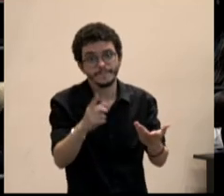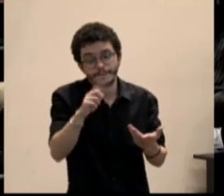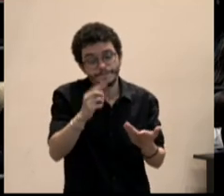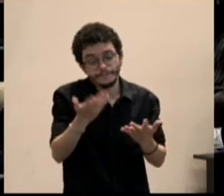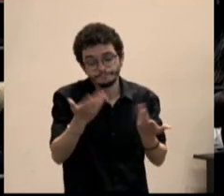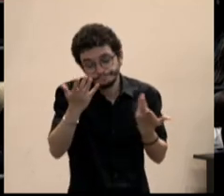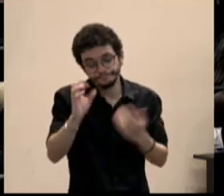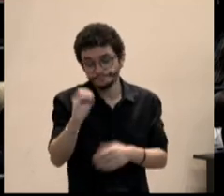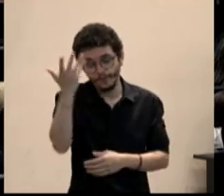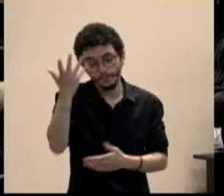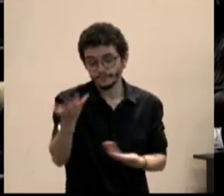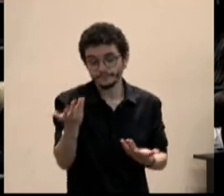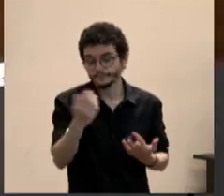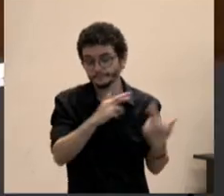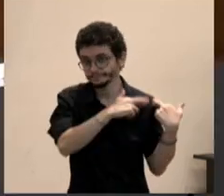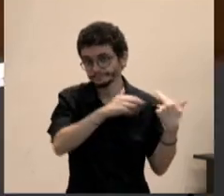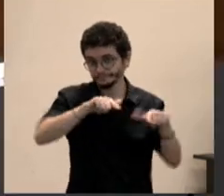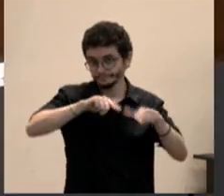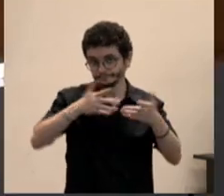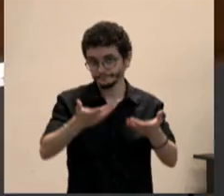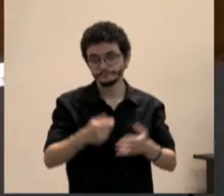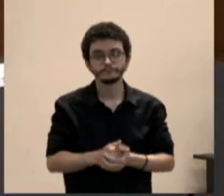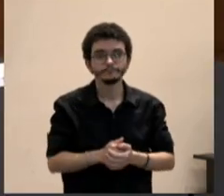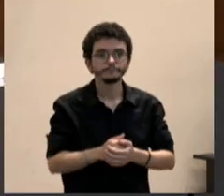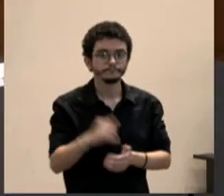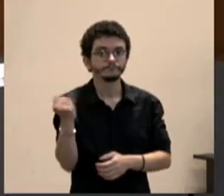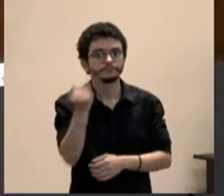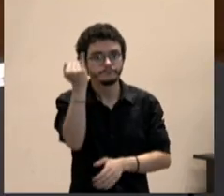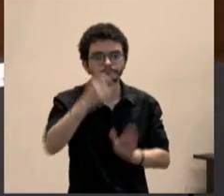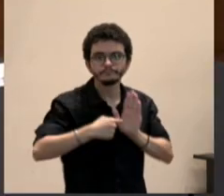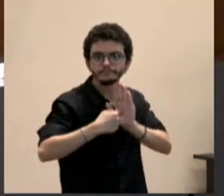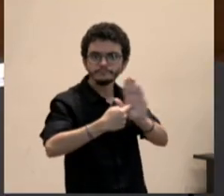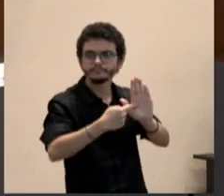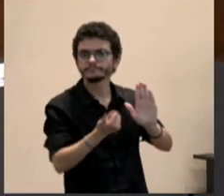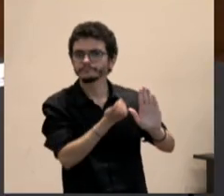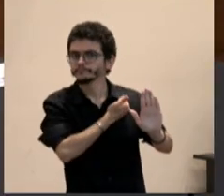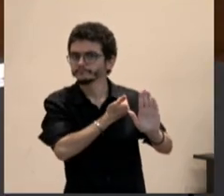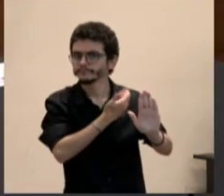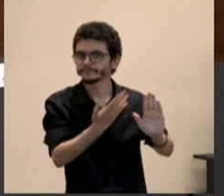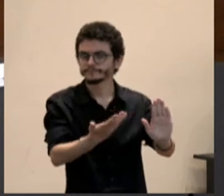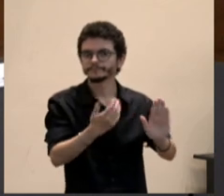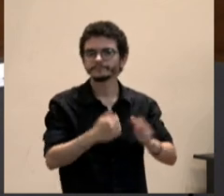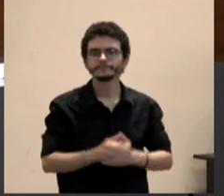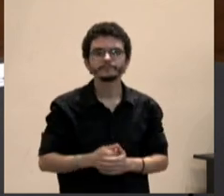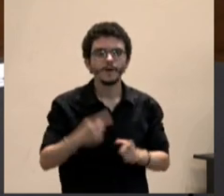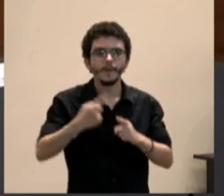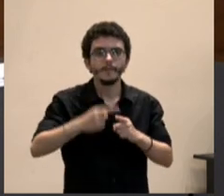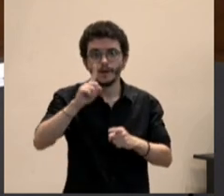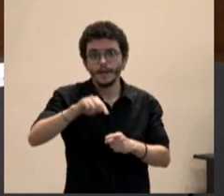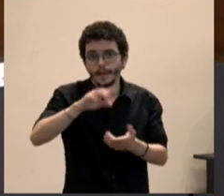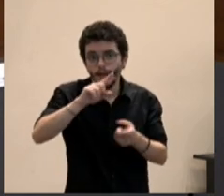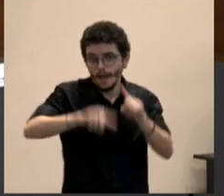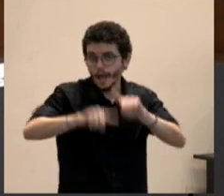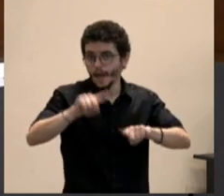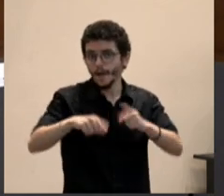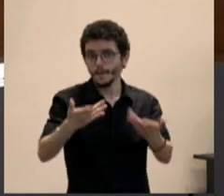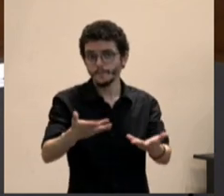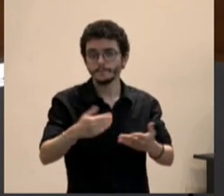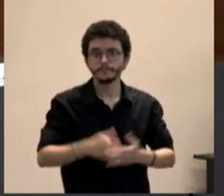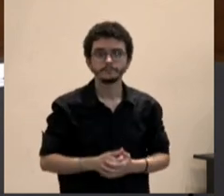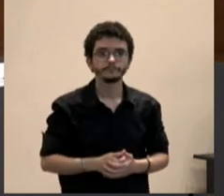né? Foi importante, né, trazer esses números, porque é a materialidade, né?